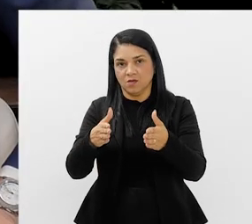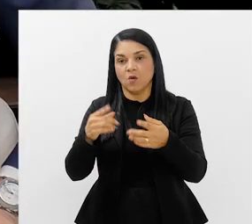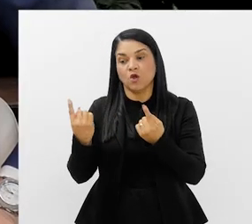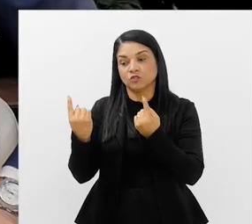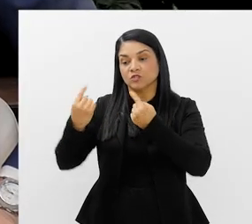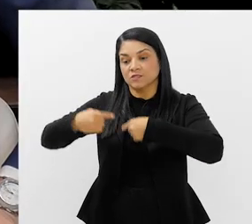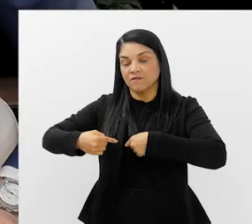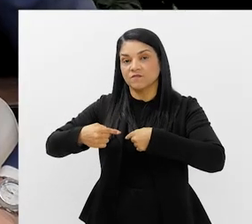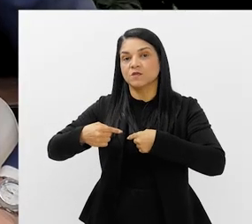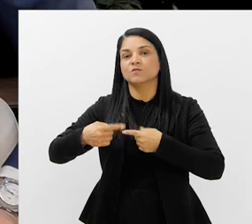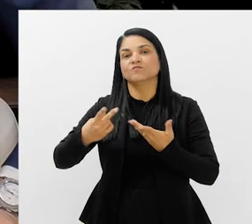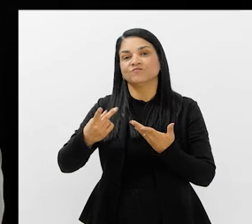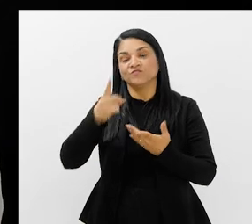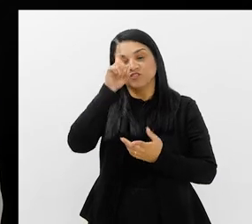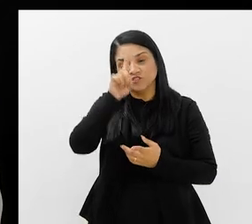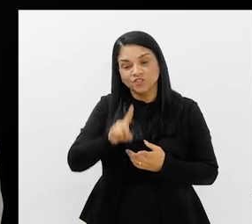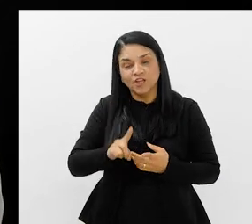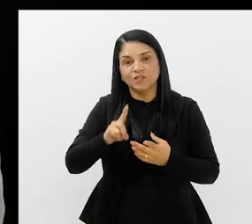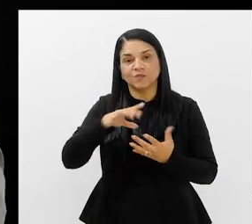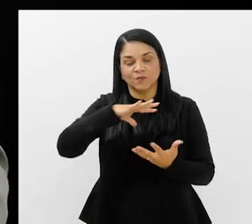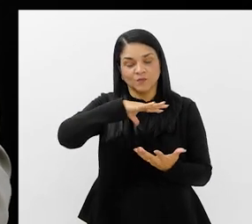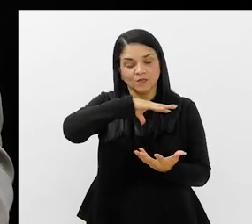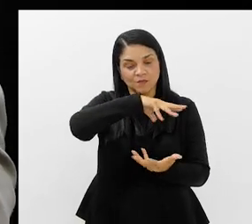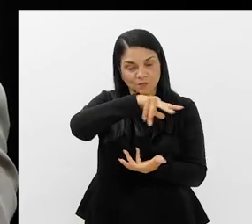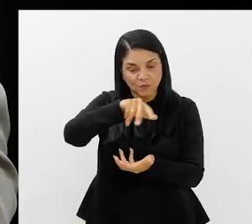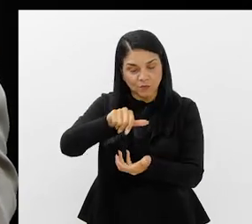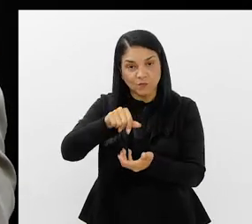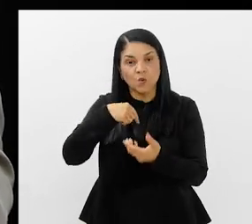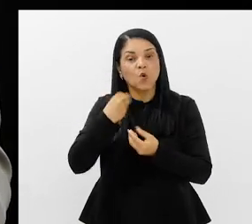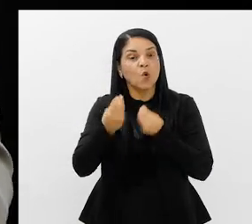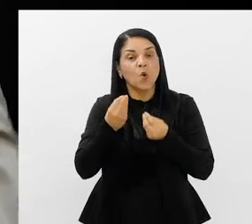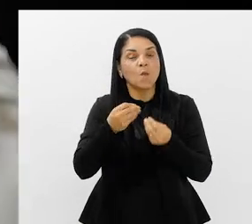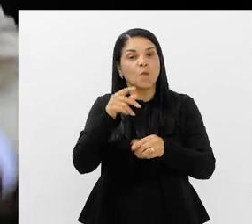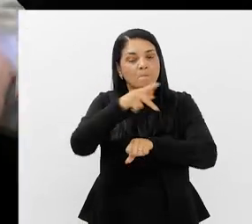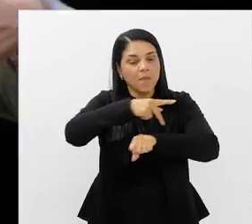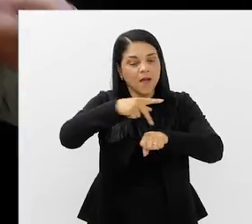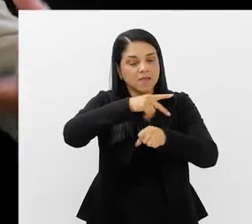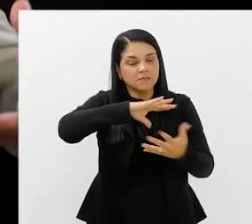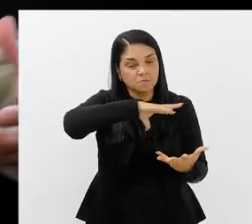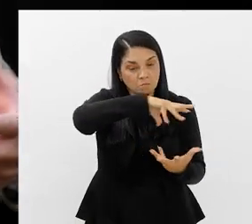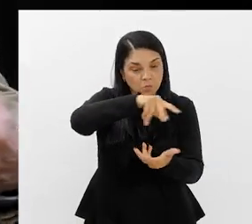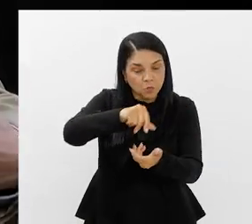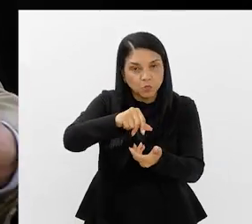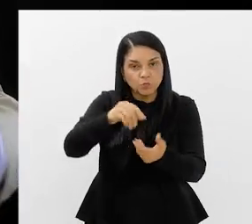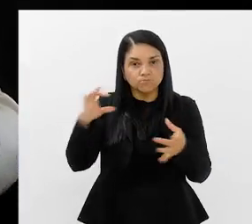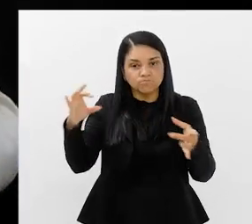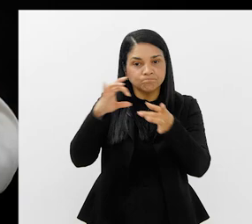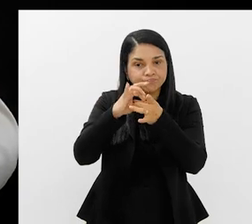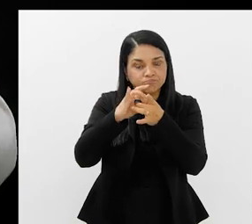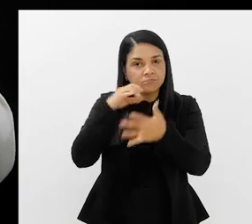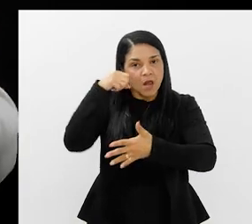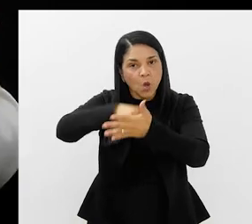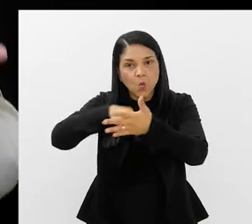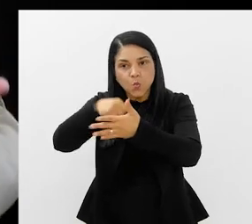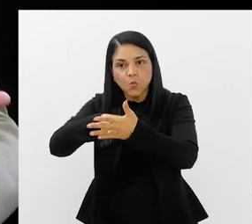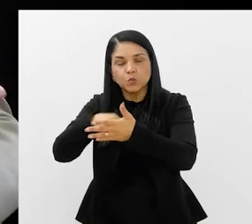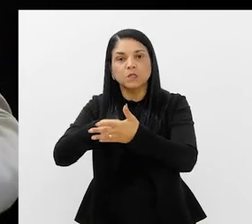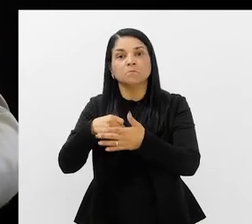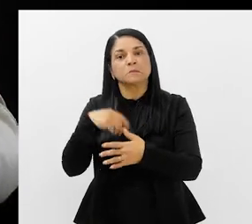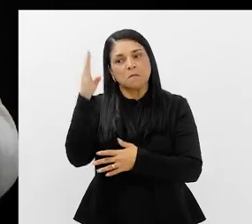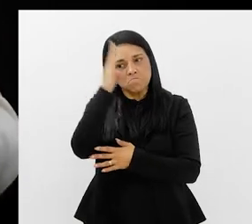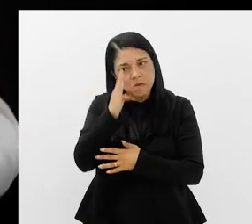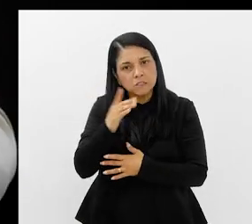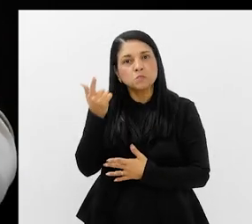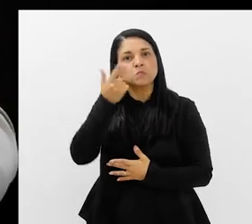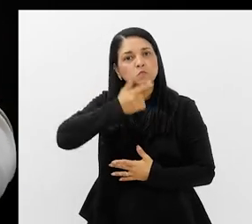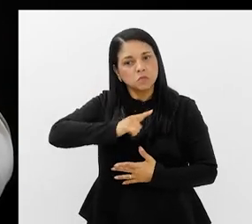seu desafio, que é o direito internacional. E como fazer com que todos os países se engajem nessa luta, né? A gente pode fazer o nosso dever de